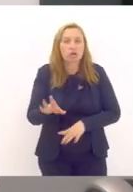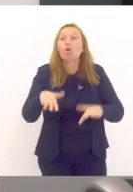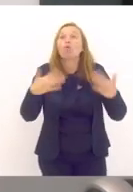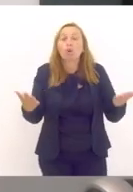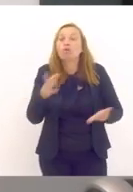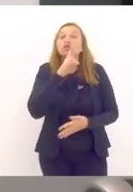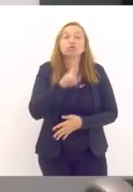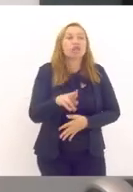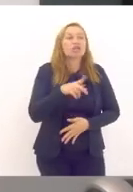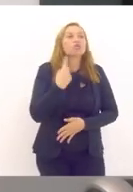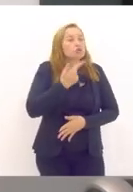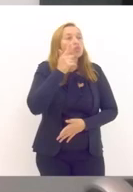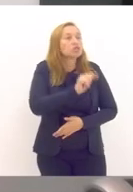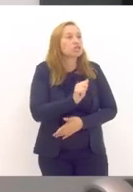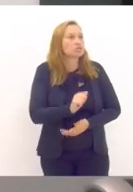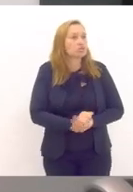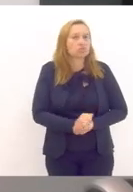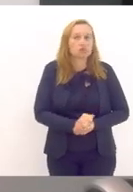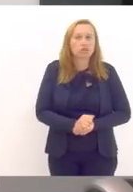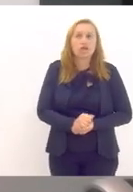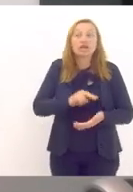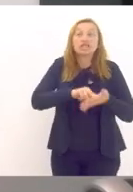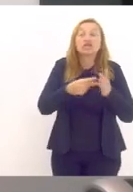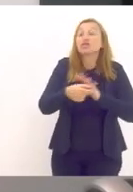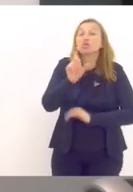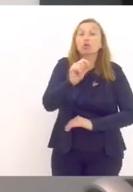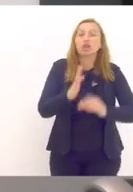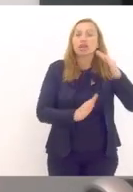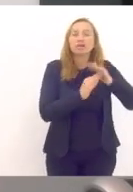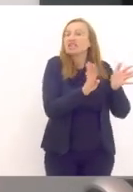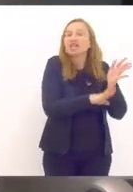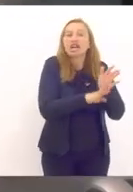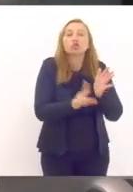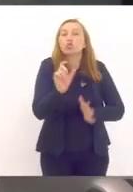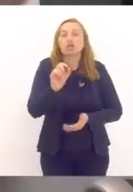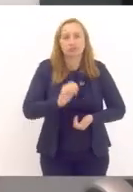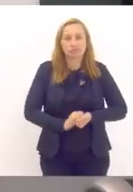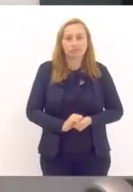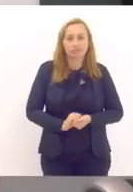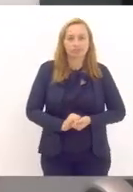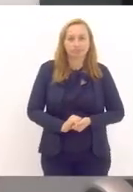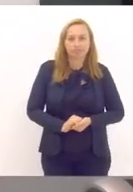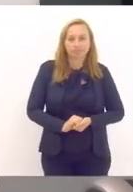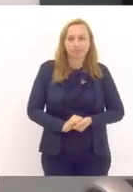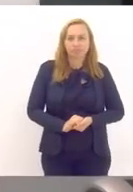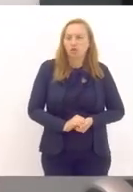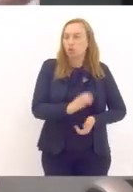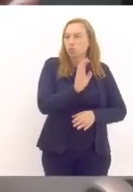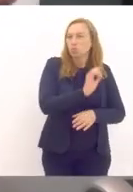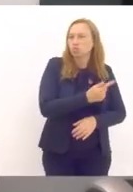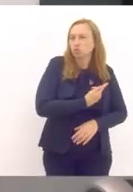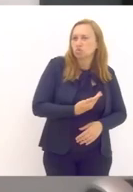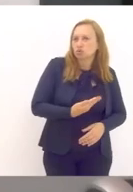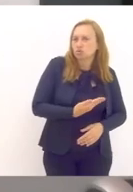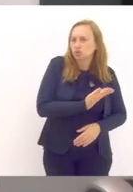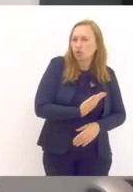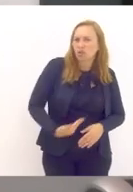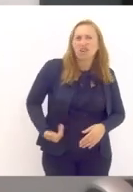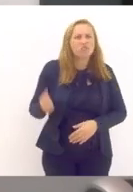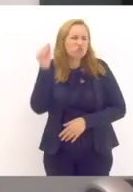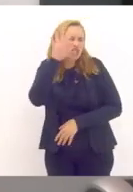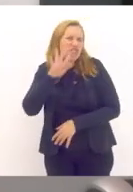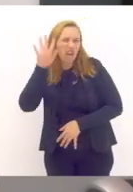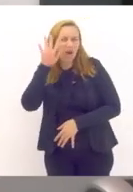estamos alcançando? Na realidade, isso significa dizer, no teto de gastos, é que os governos, de uma maneira